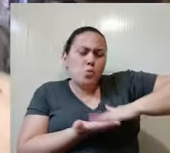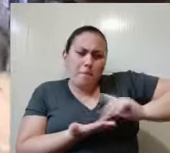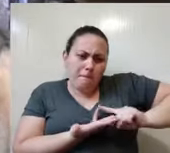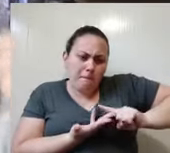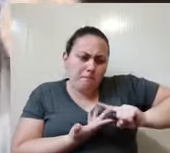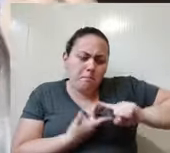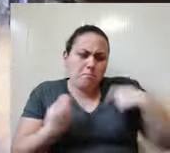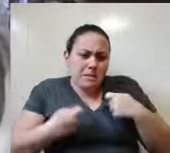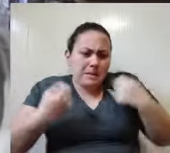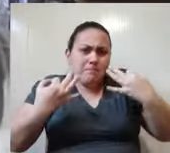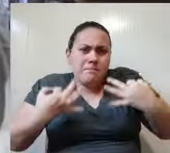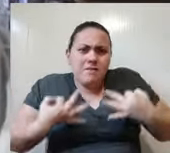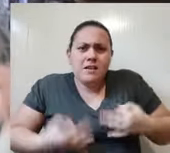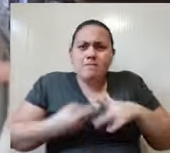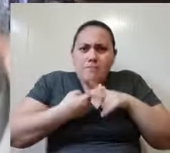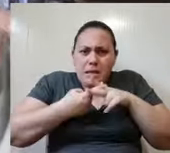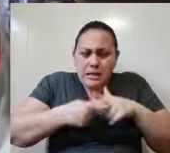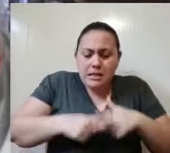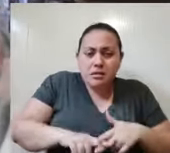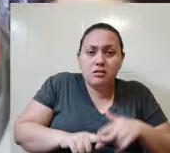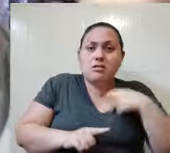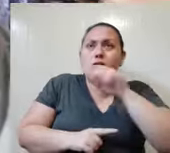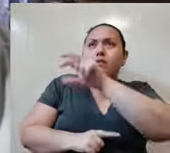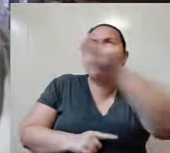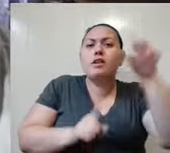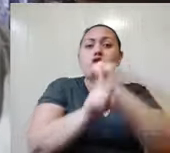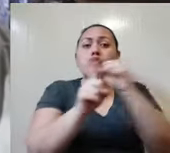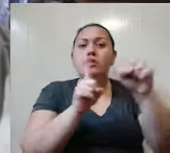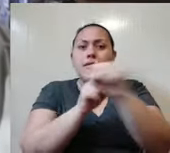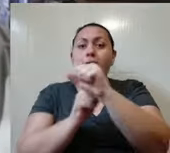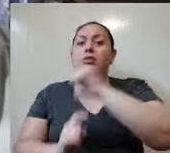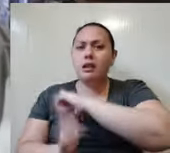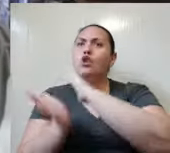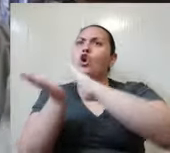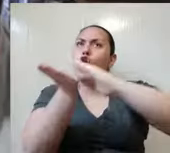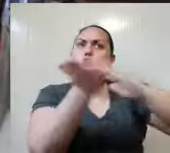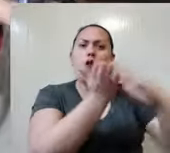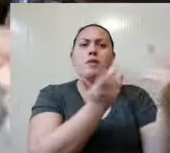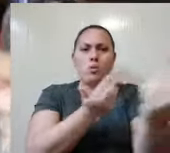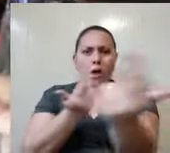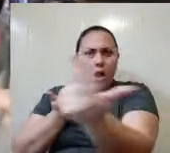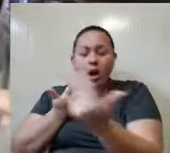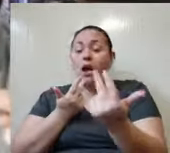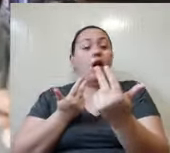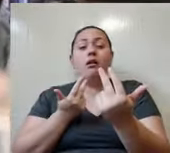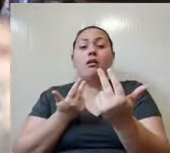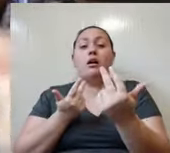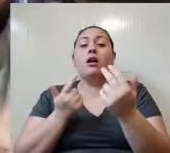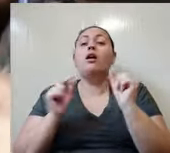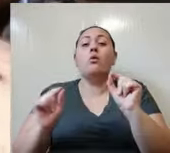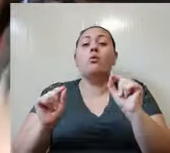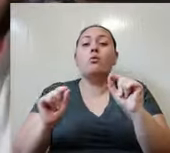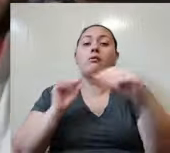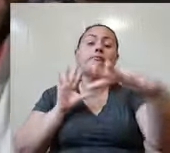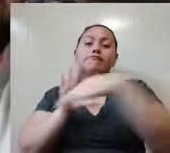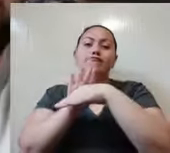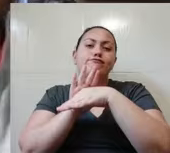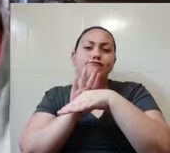acaba vivendo numa sociedade onde existe essa autocobrança externa, uma coisa casa com a outra. E daí